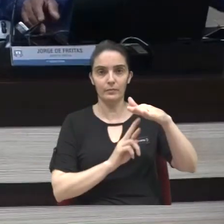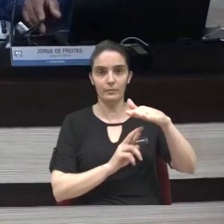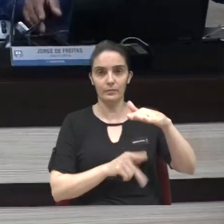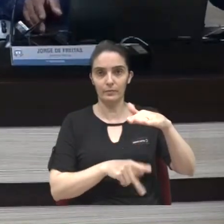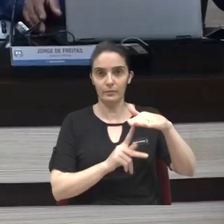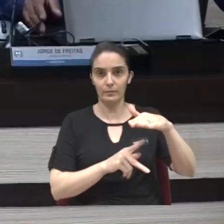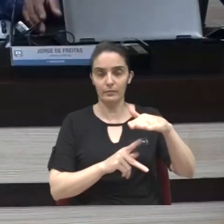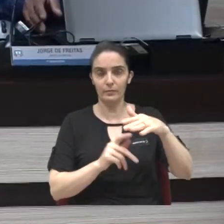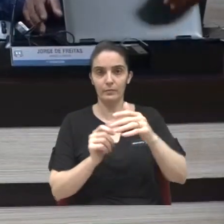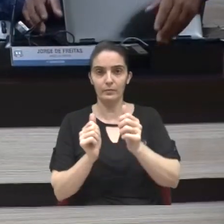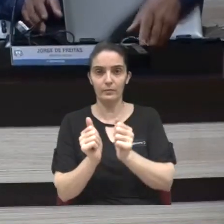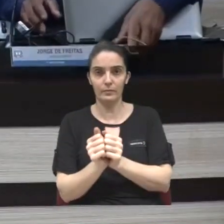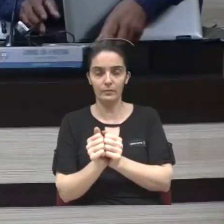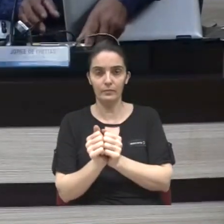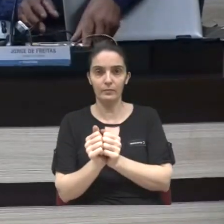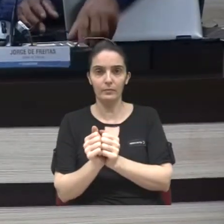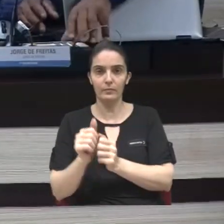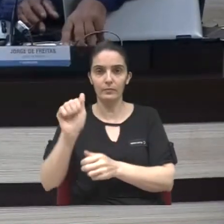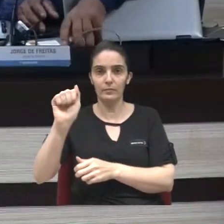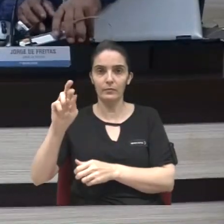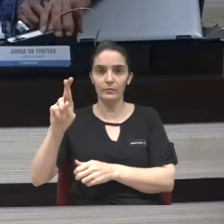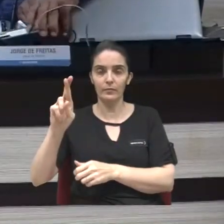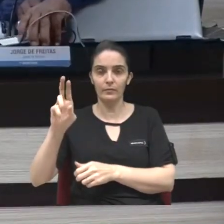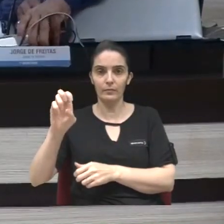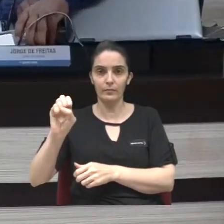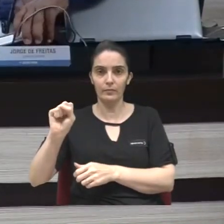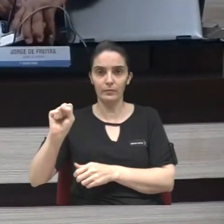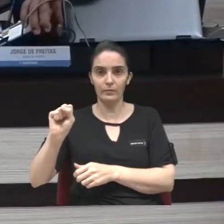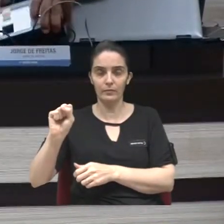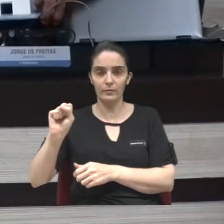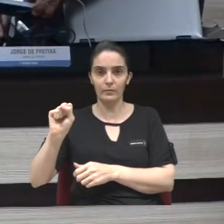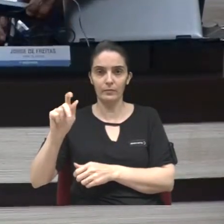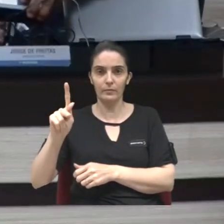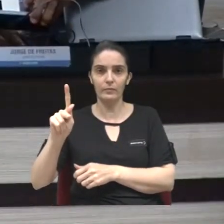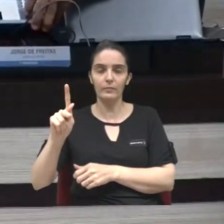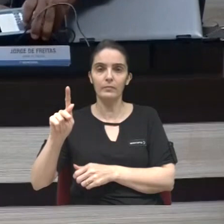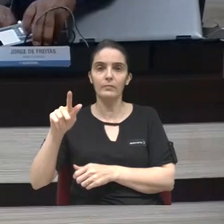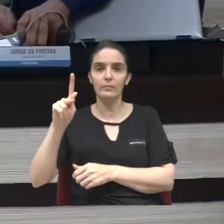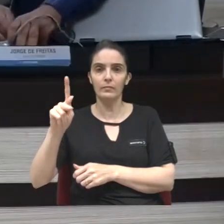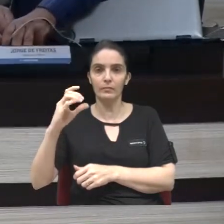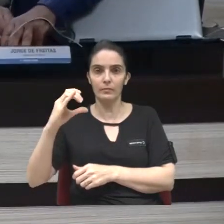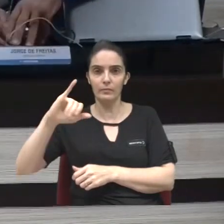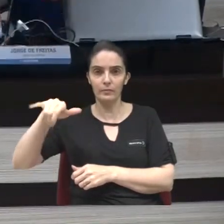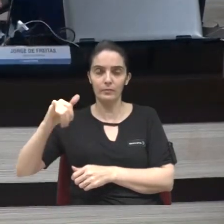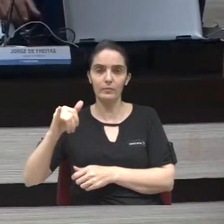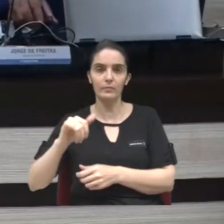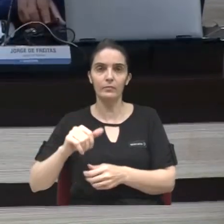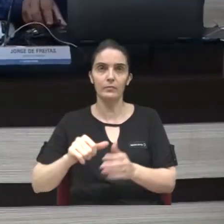Aresp PCJ. Ao primeiro